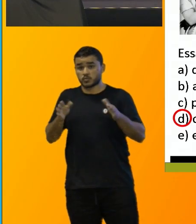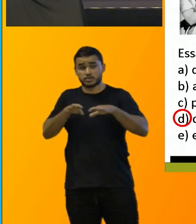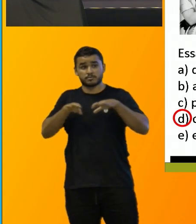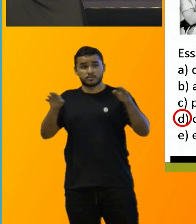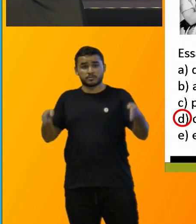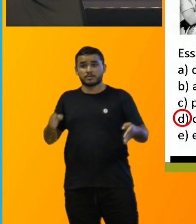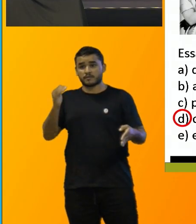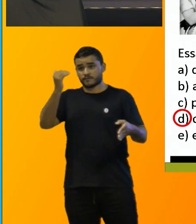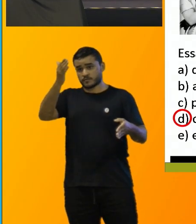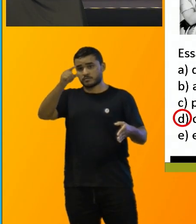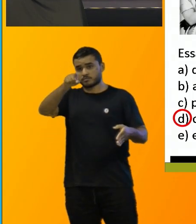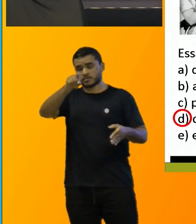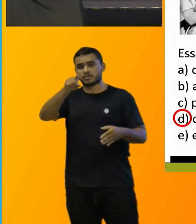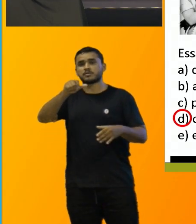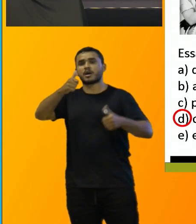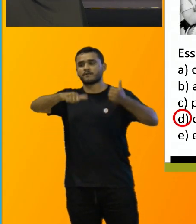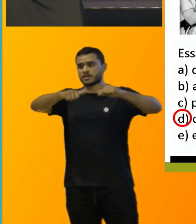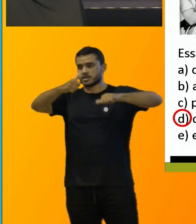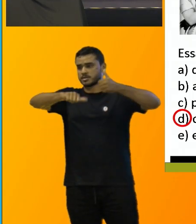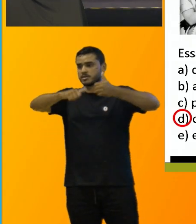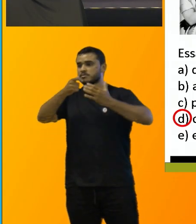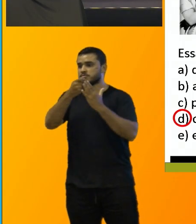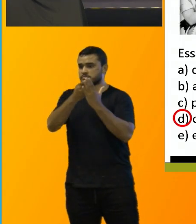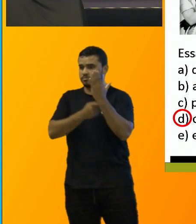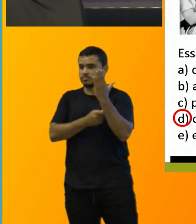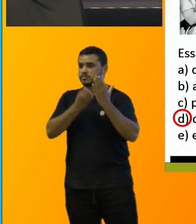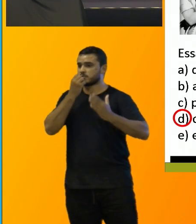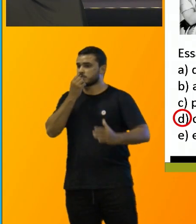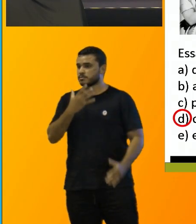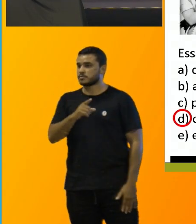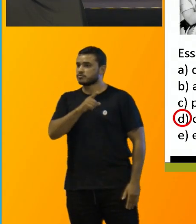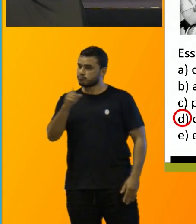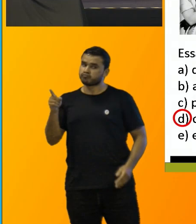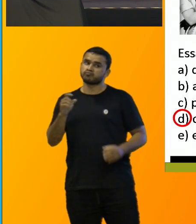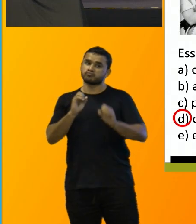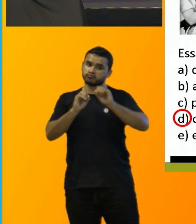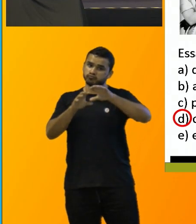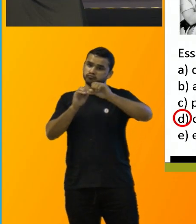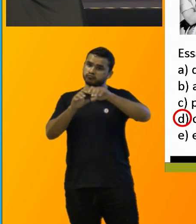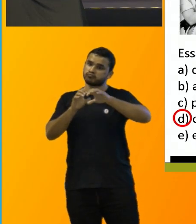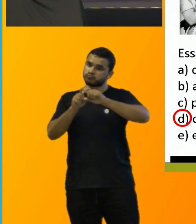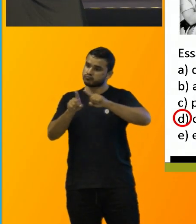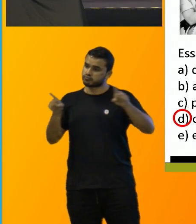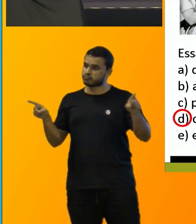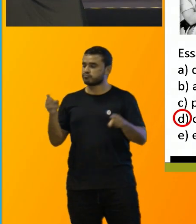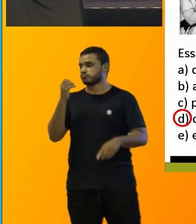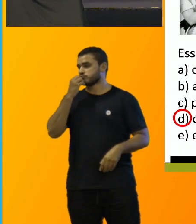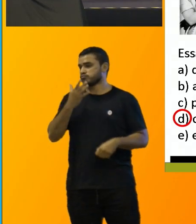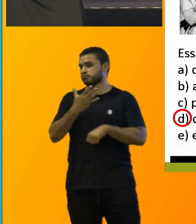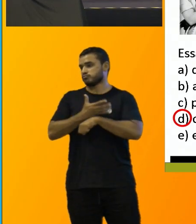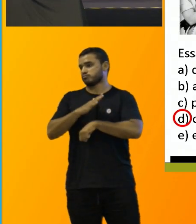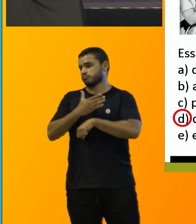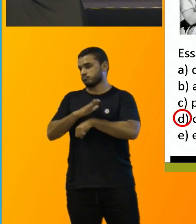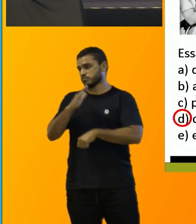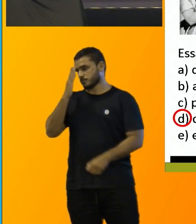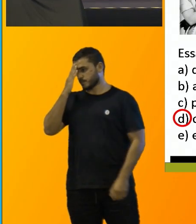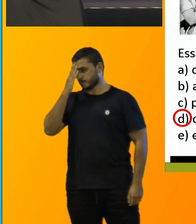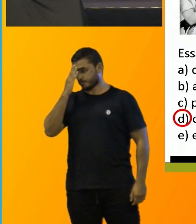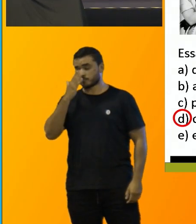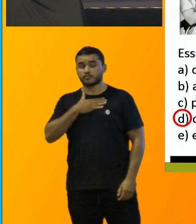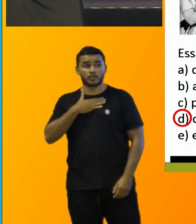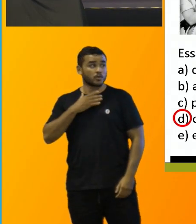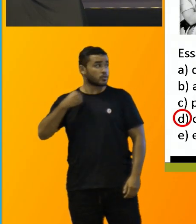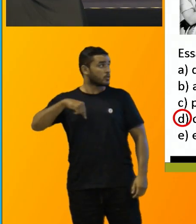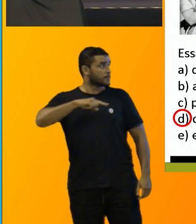Então, quem foi para o atendimento presencial, tenho certeza que aprendeu bastante com elas. E nós da FB Online